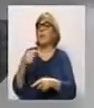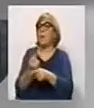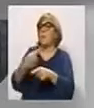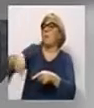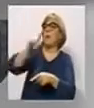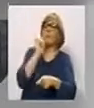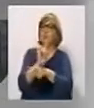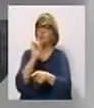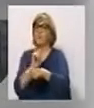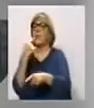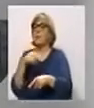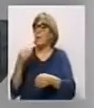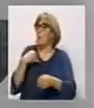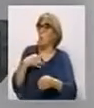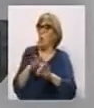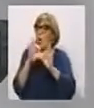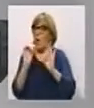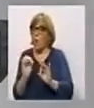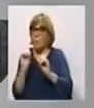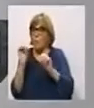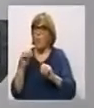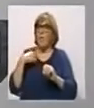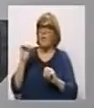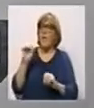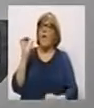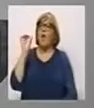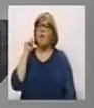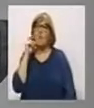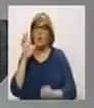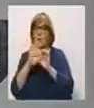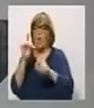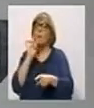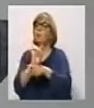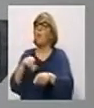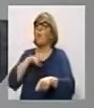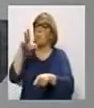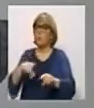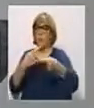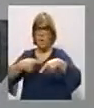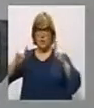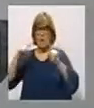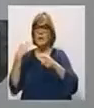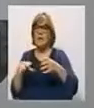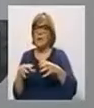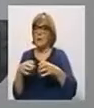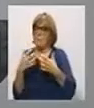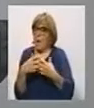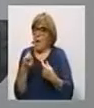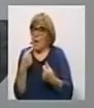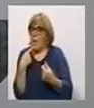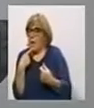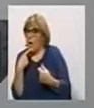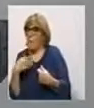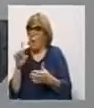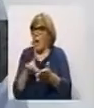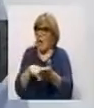mercado e que utiliza o mesmo tipo de radiação ultravioleta. Não é muito vulgar em Portugal, porque é um equipamento ainda caro, mas nos